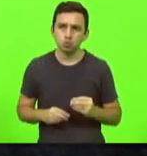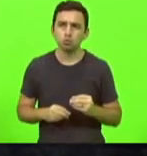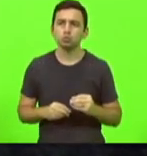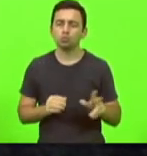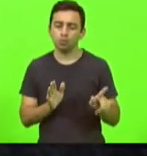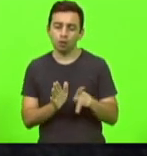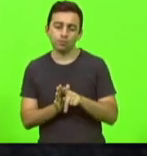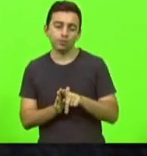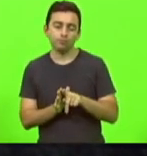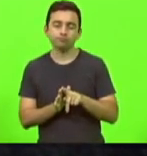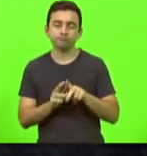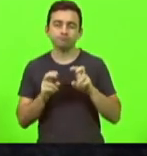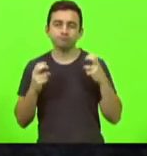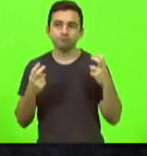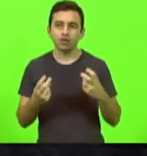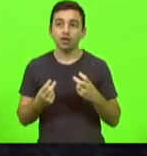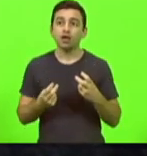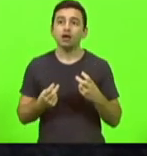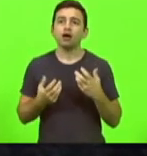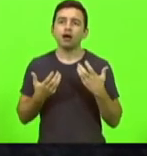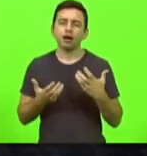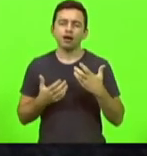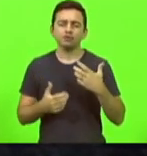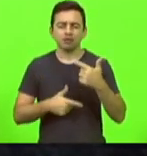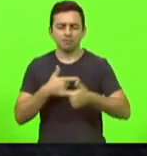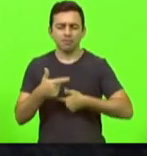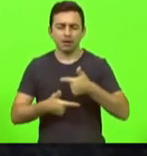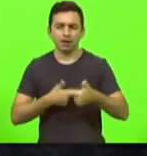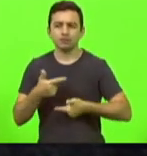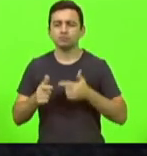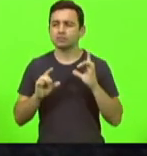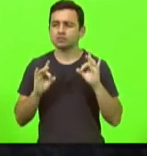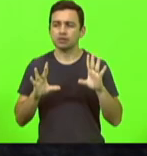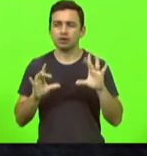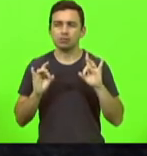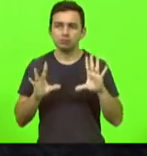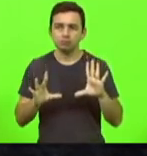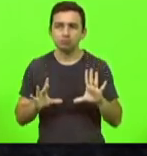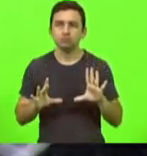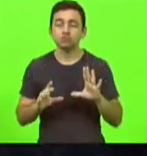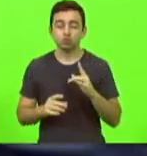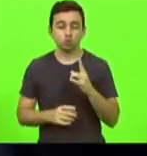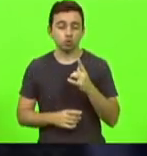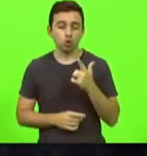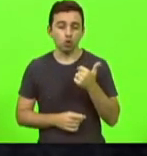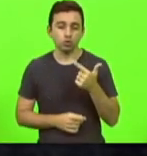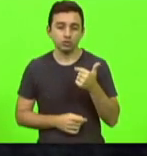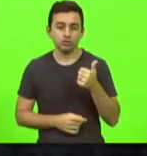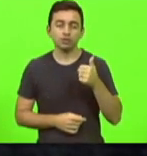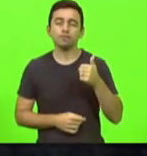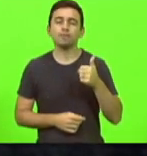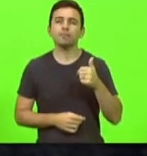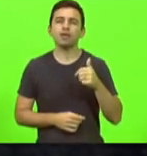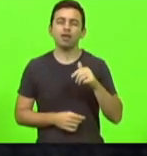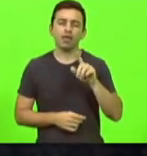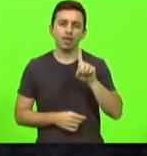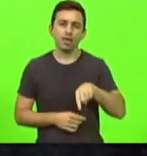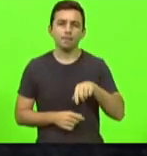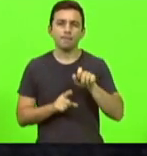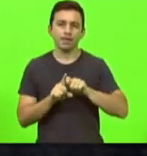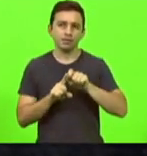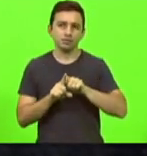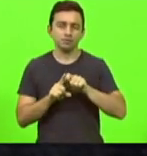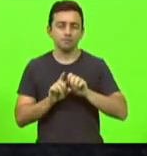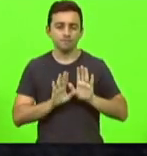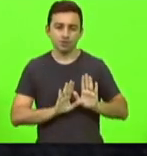agradecer todo o trabalho de vossas excelências por esses doze meses os cargos em que ocuparam e